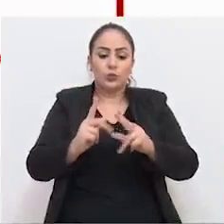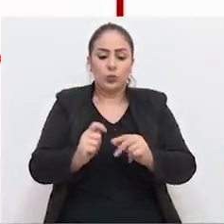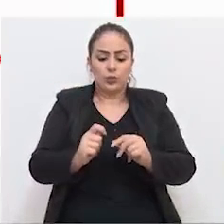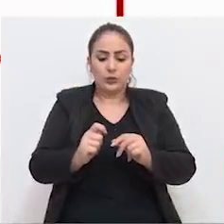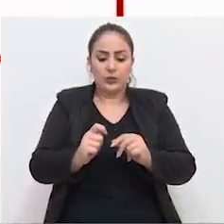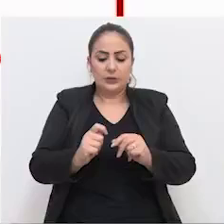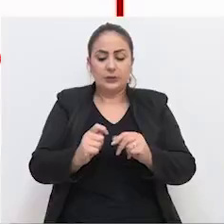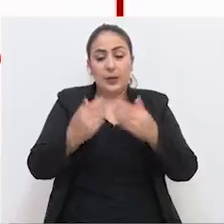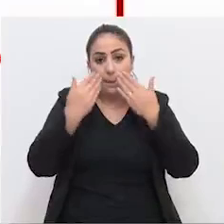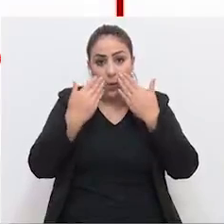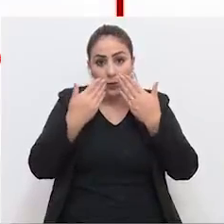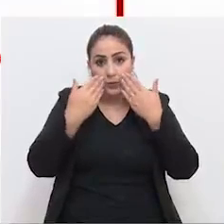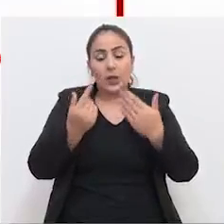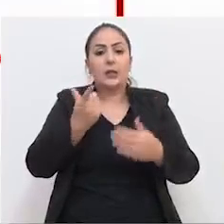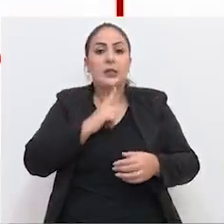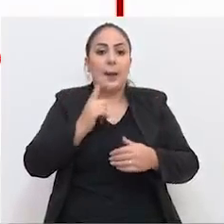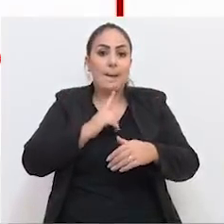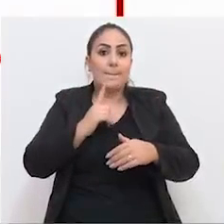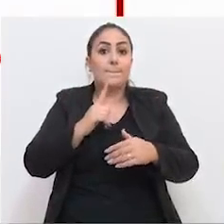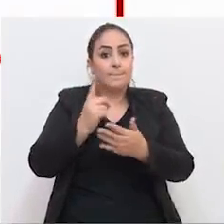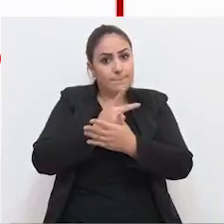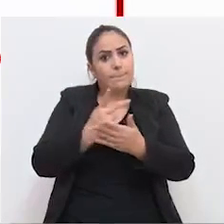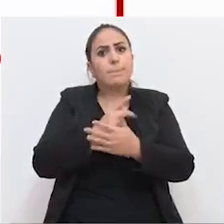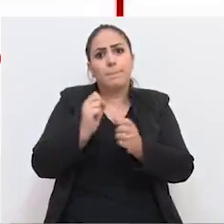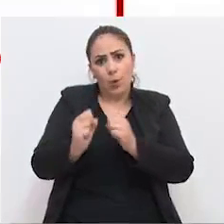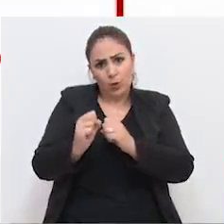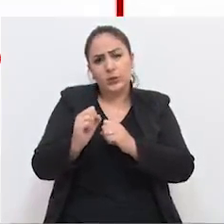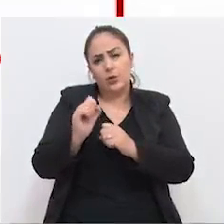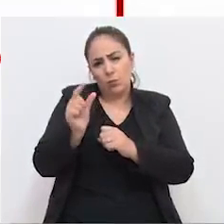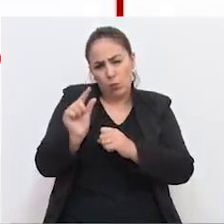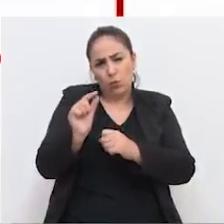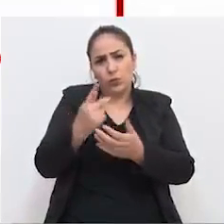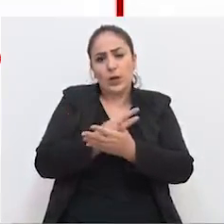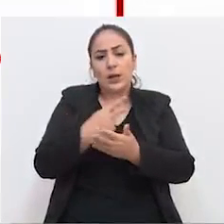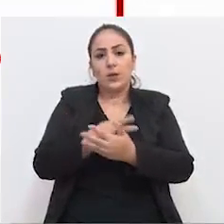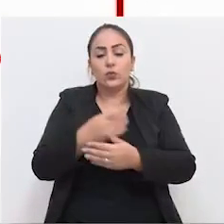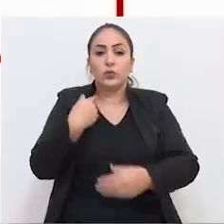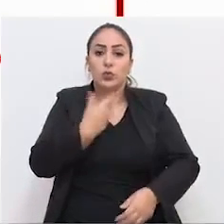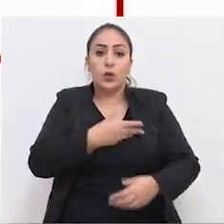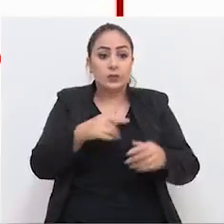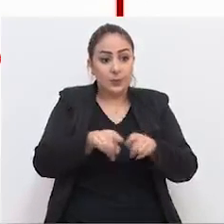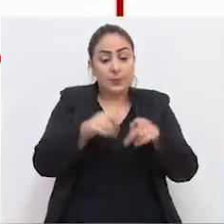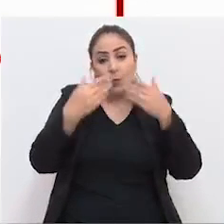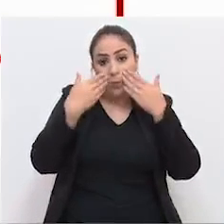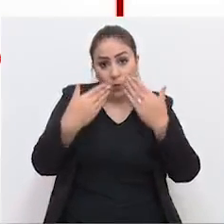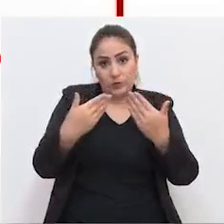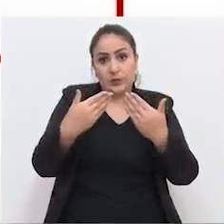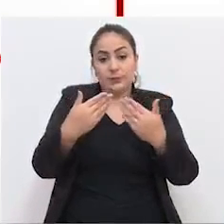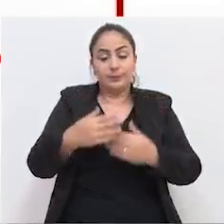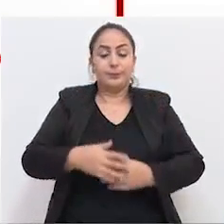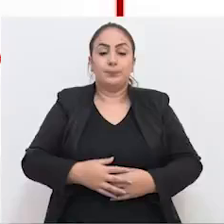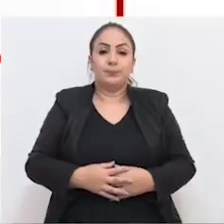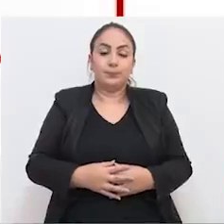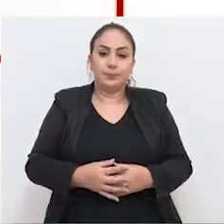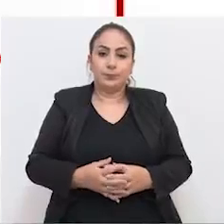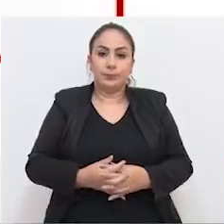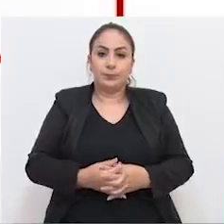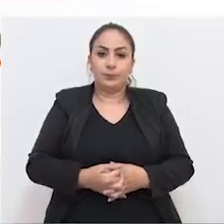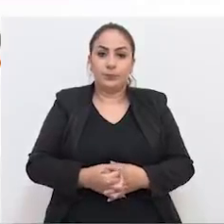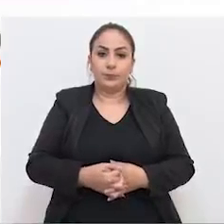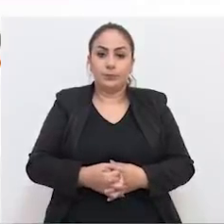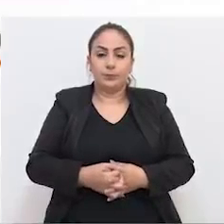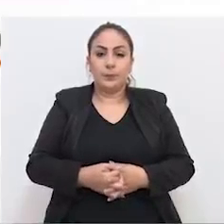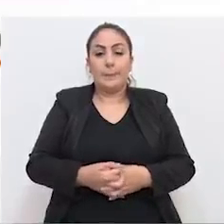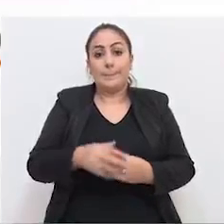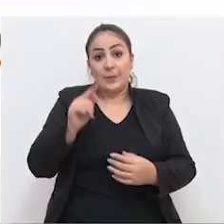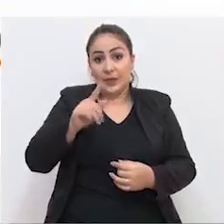as estimativas que são apresentadas possuem margens de erro. Na maioria dos casos, nós vamos, inclusive, expor aqui as margens de erro.